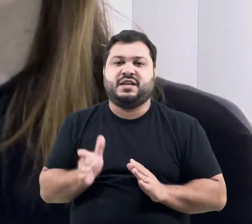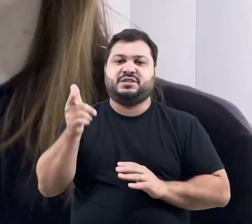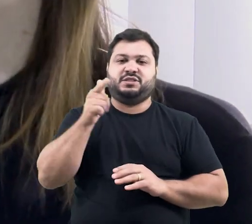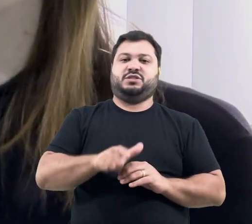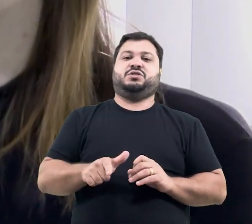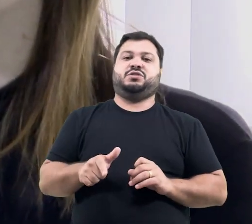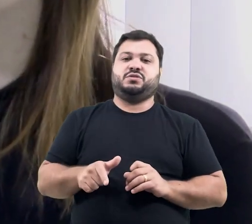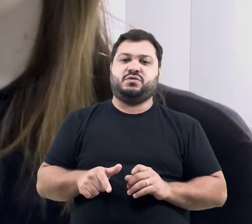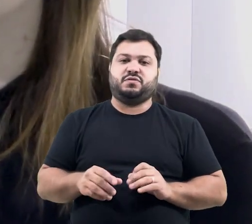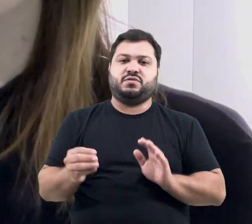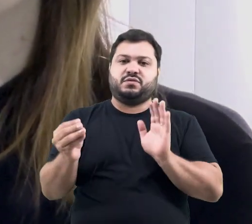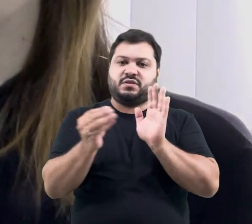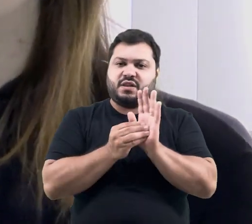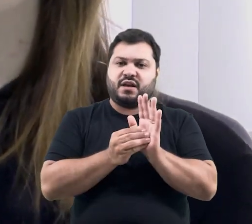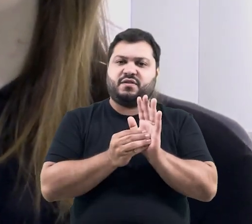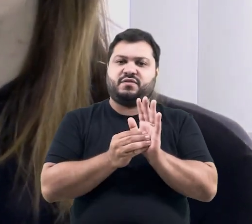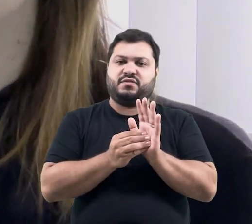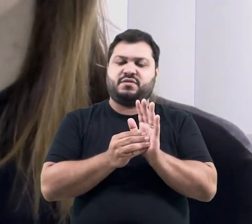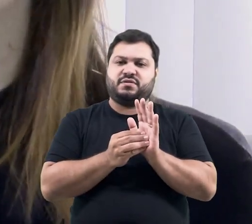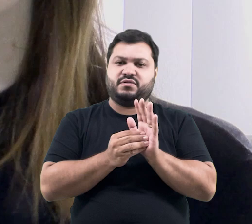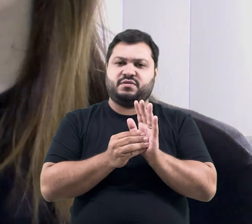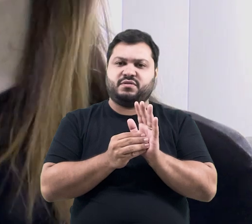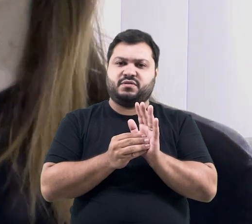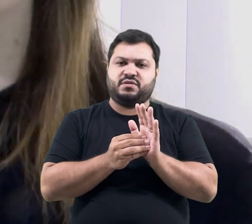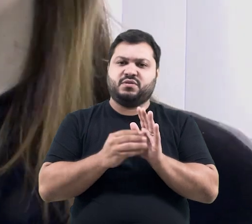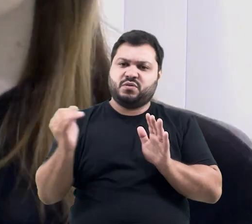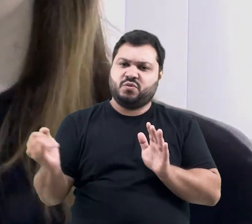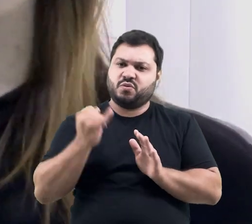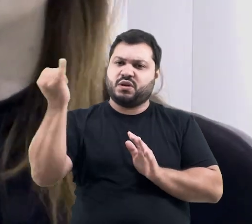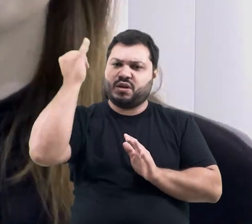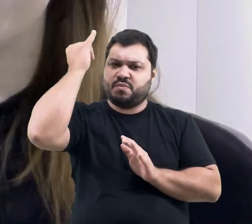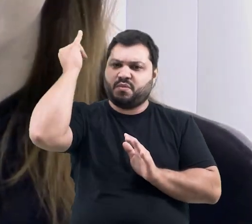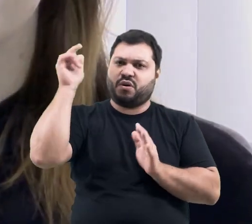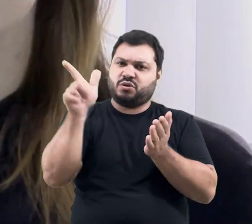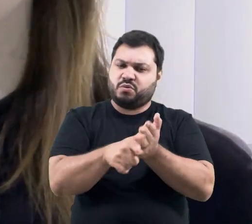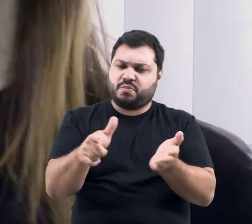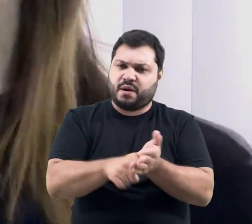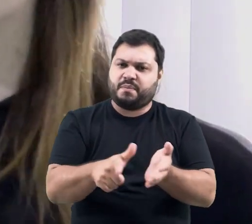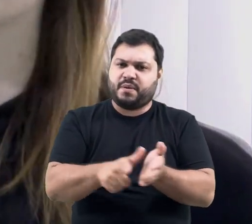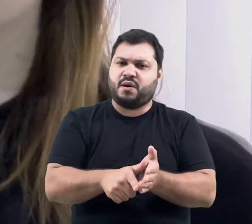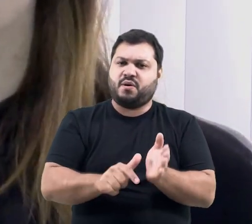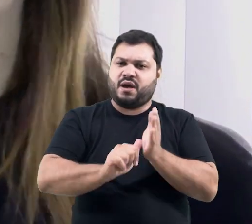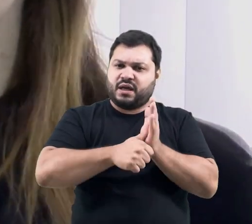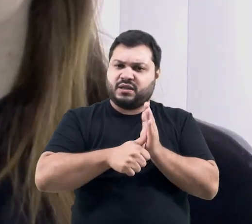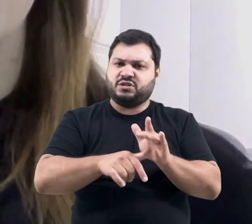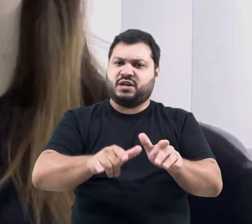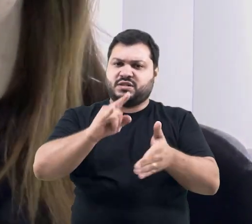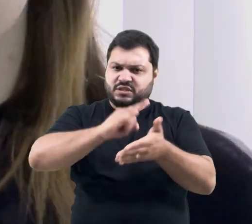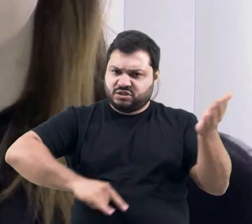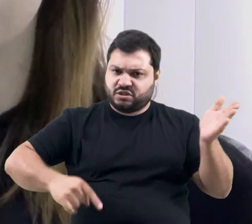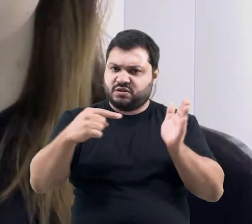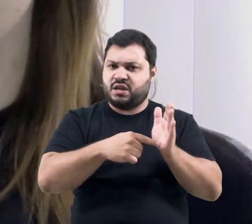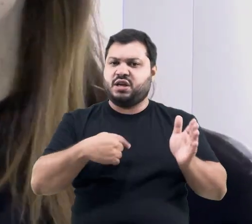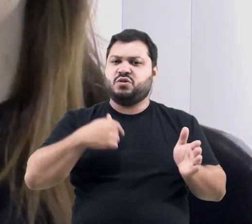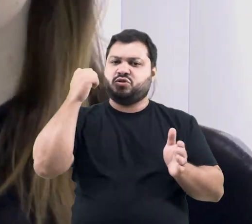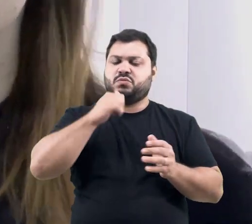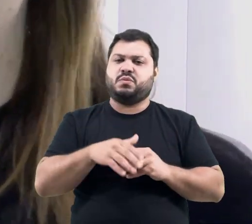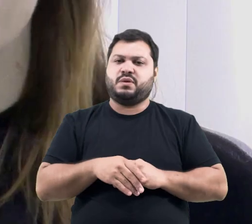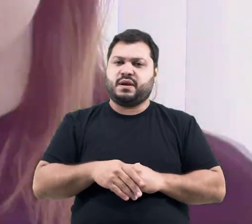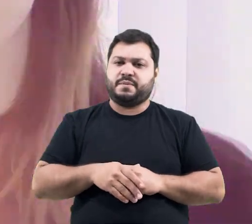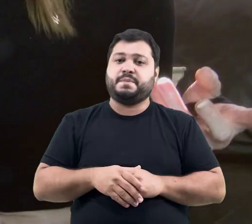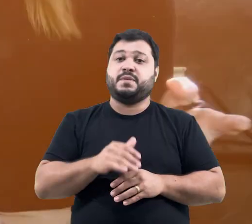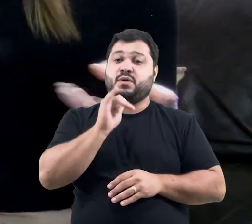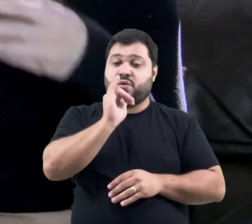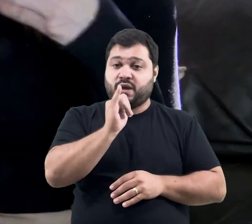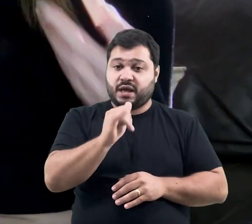renasci, tava ali, sabe? O que importa, vamos dizer assim, o papel, a identidade, a certidão, tá ali, eu sou uma